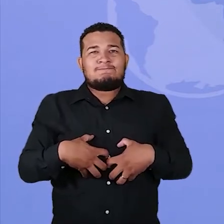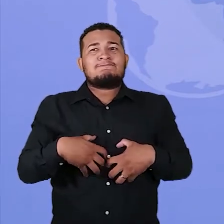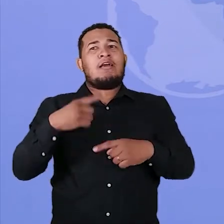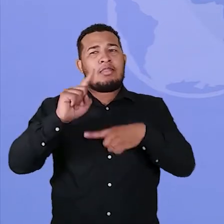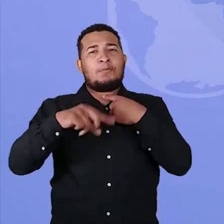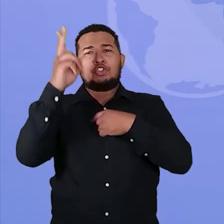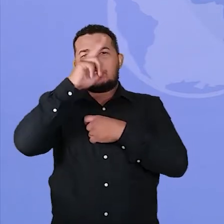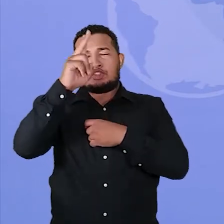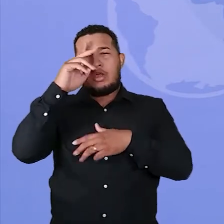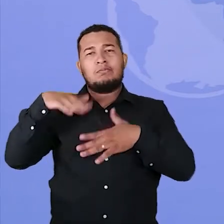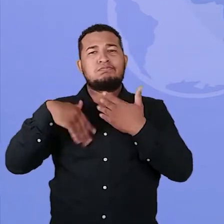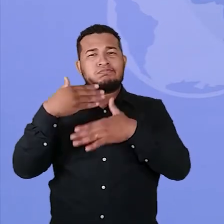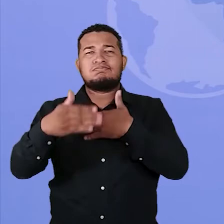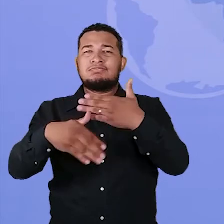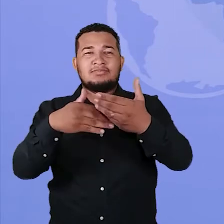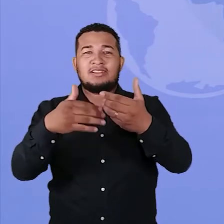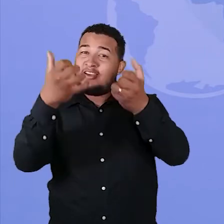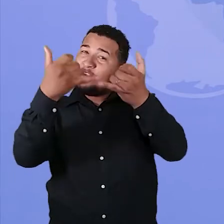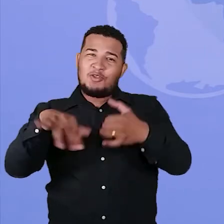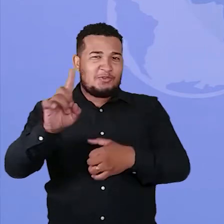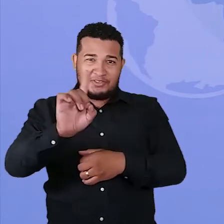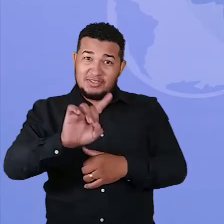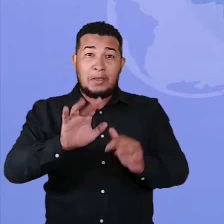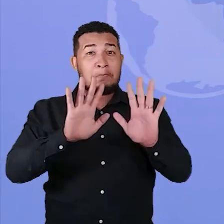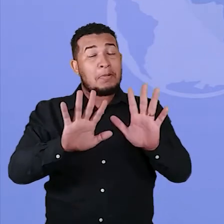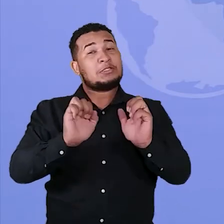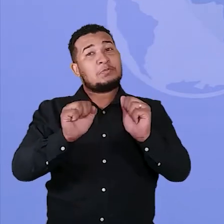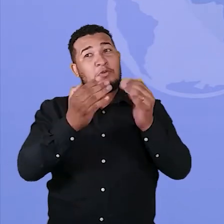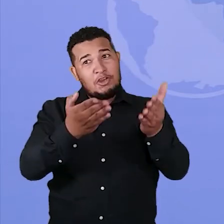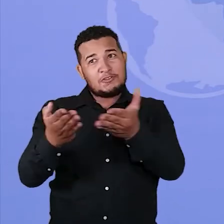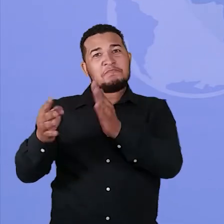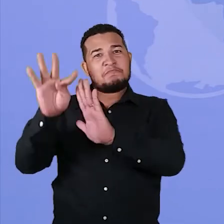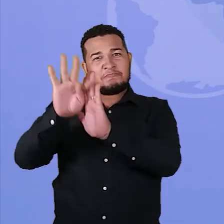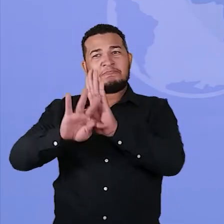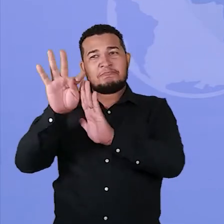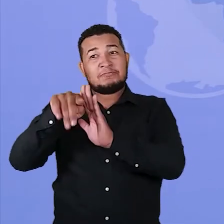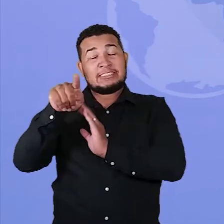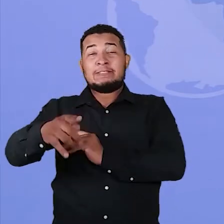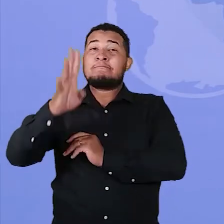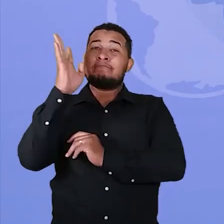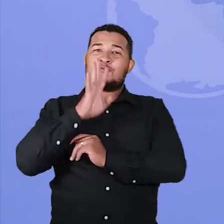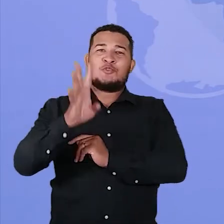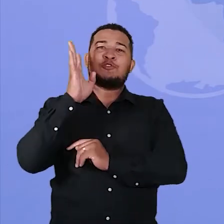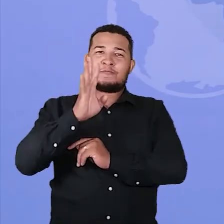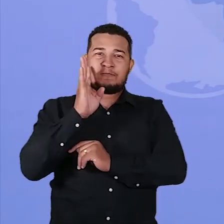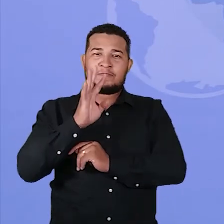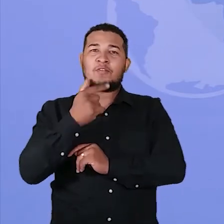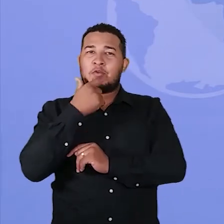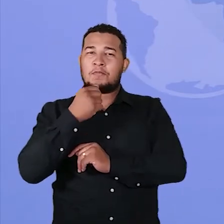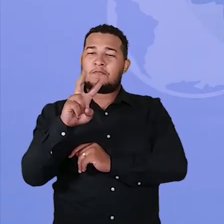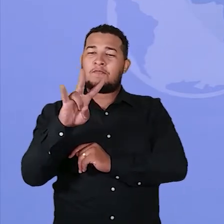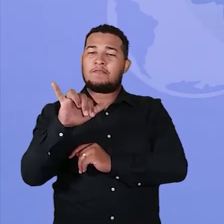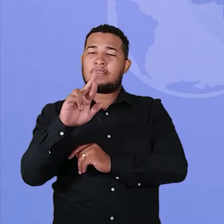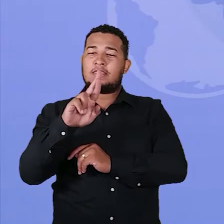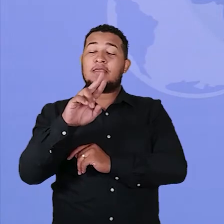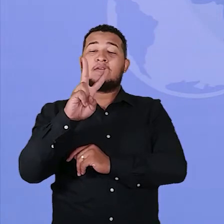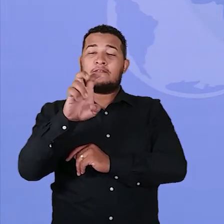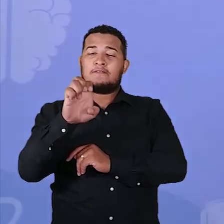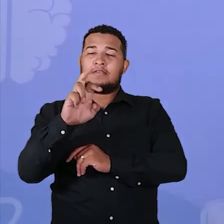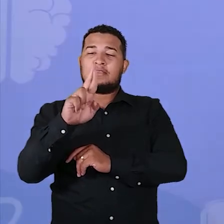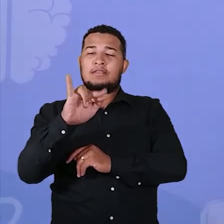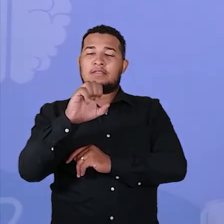E aí o desenrolar da história eu não vou contar aqui, mas eu te convido a ler esse texto fantástico de Luiz Fernando